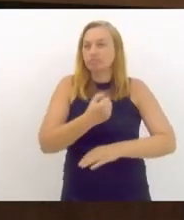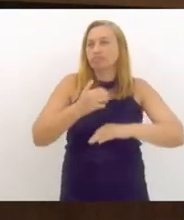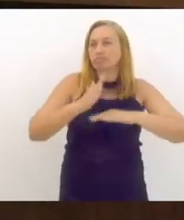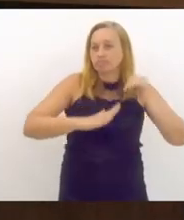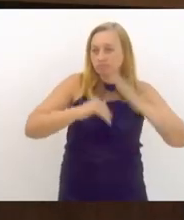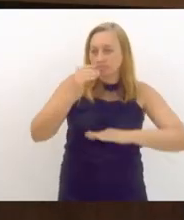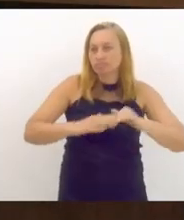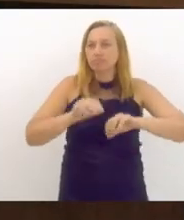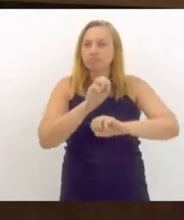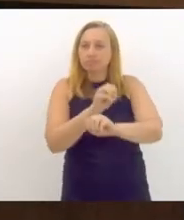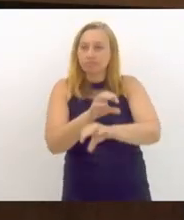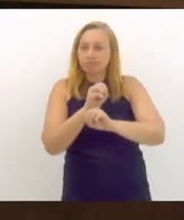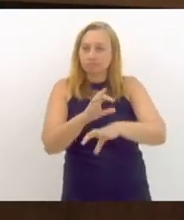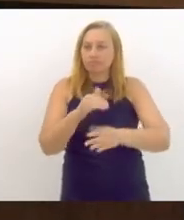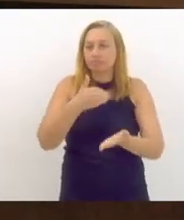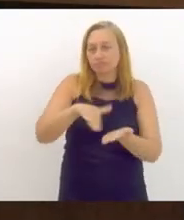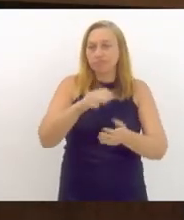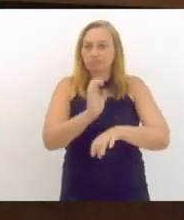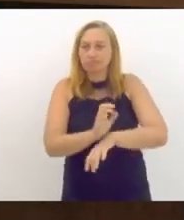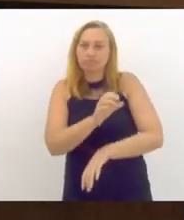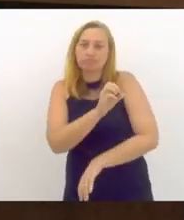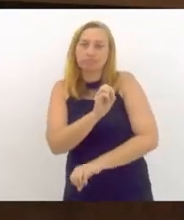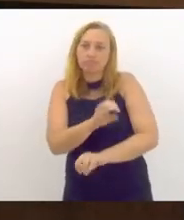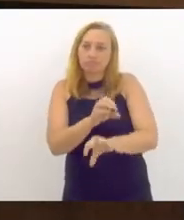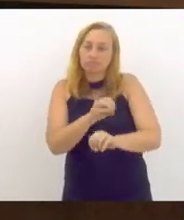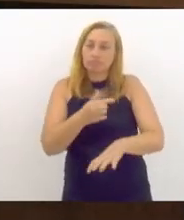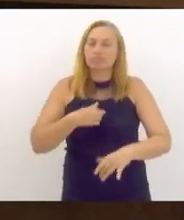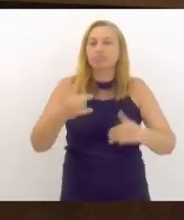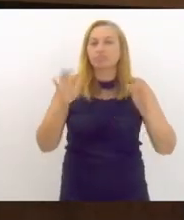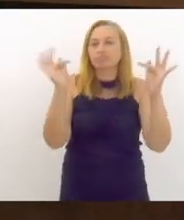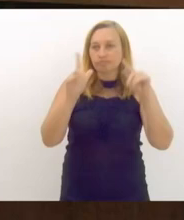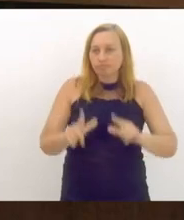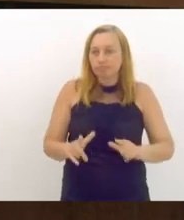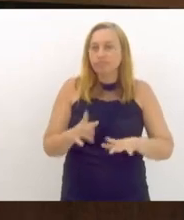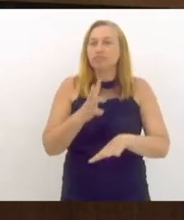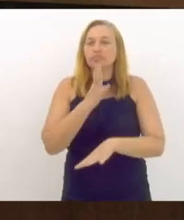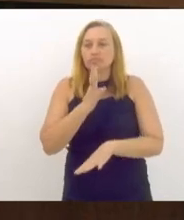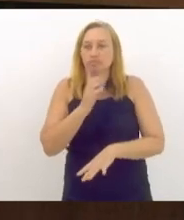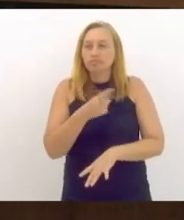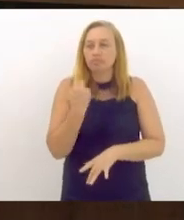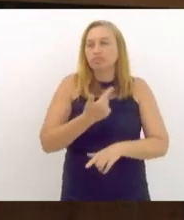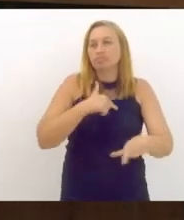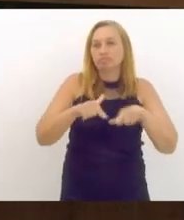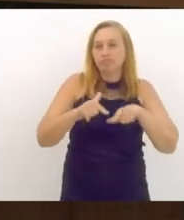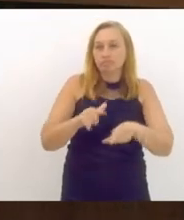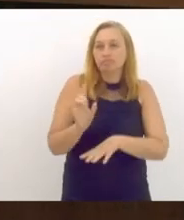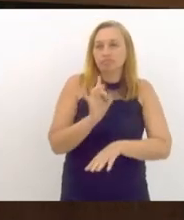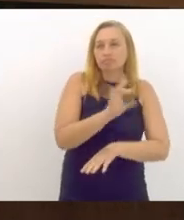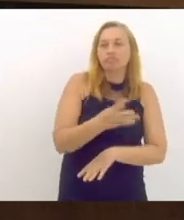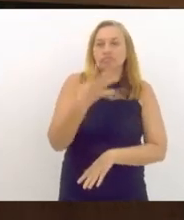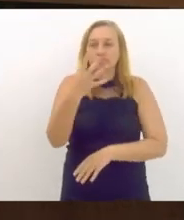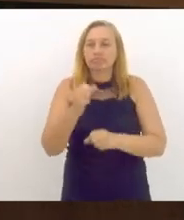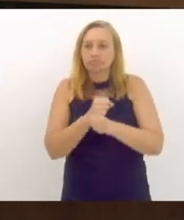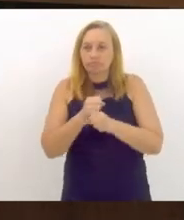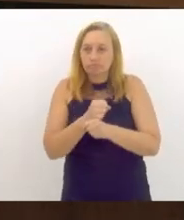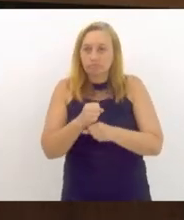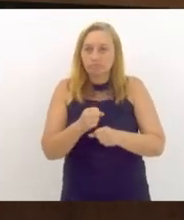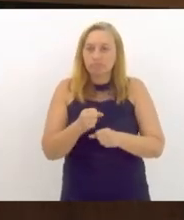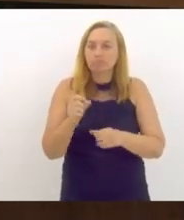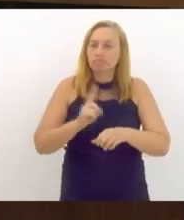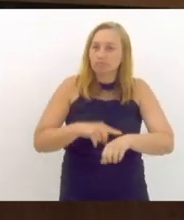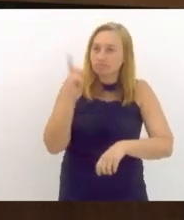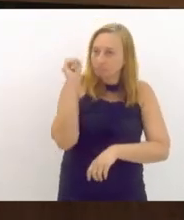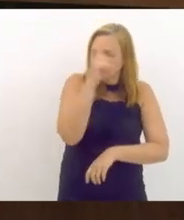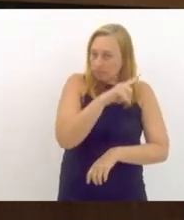que a gente tem na Secretaria de Estado de Educação. Eu fiquei feliz com essa iniciativa, porque reconhece o nosso trabalho nesses últimos 4 anos, um cenário difícil.